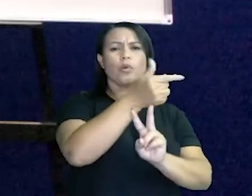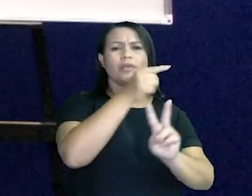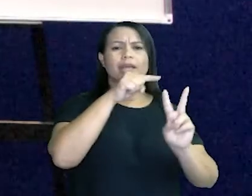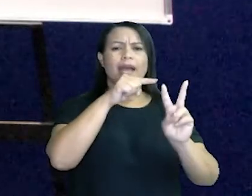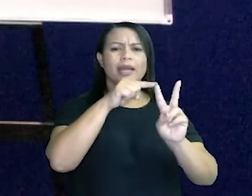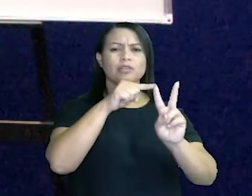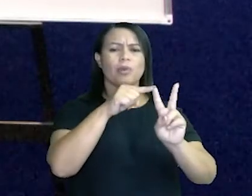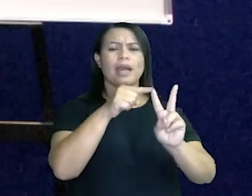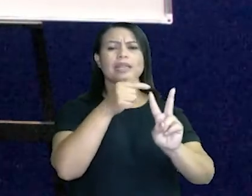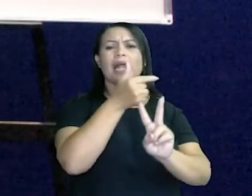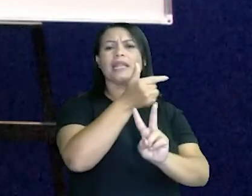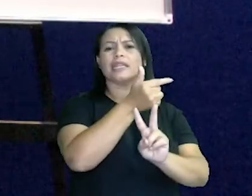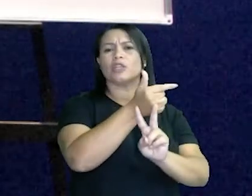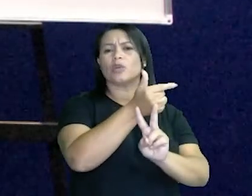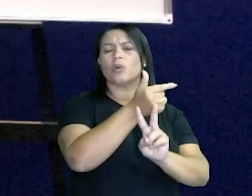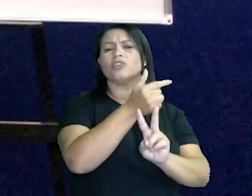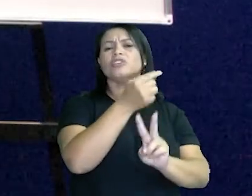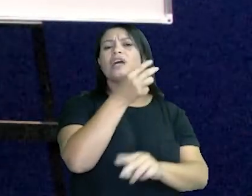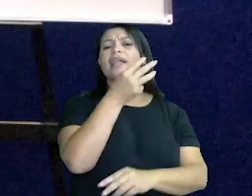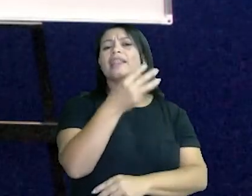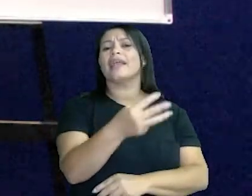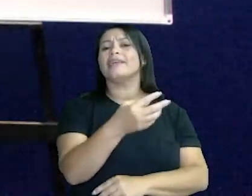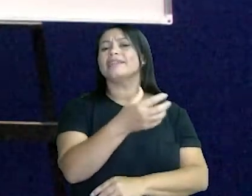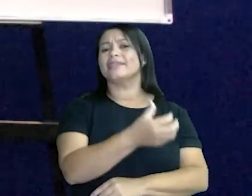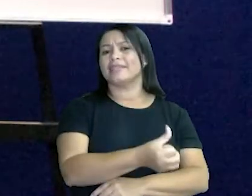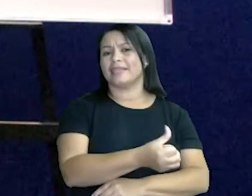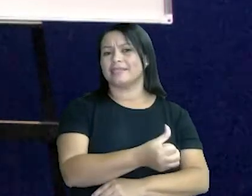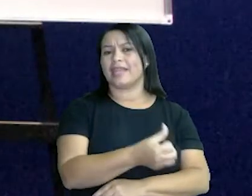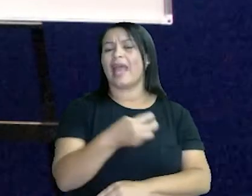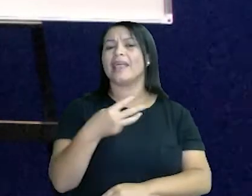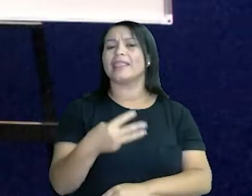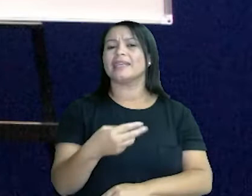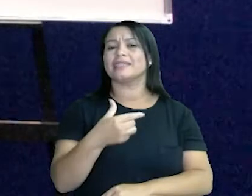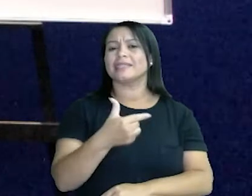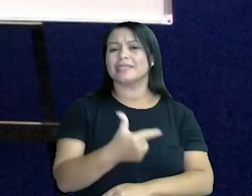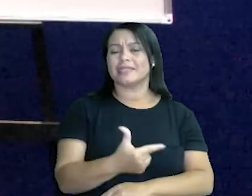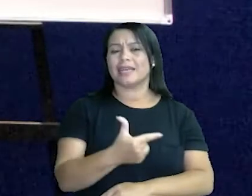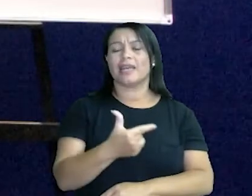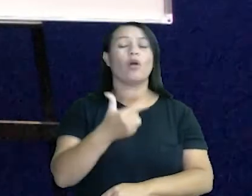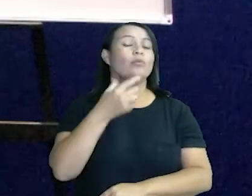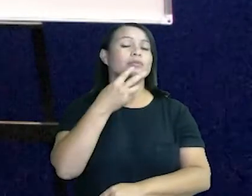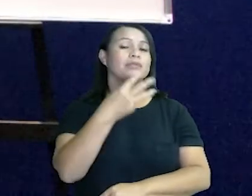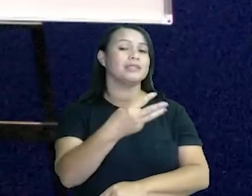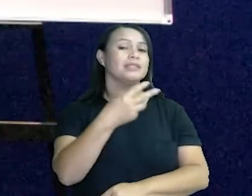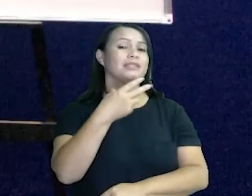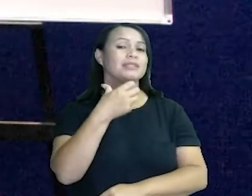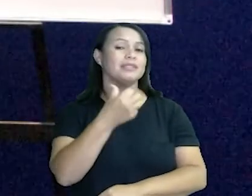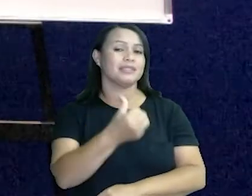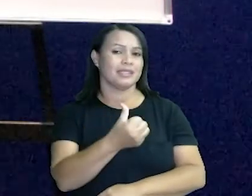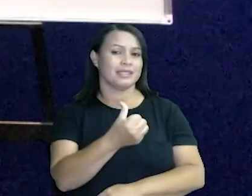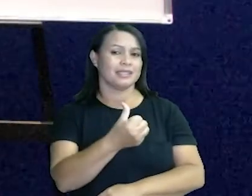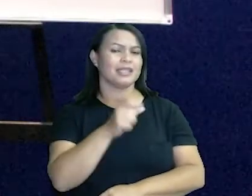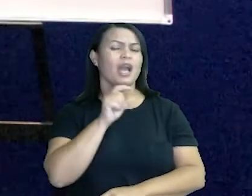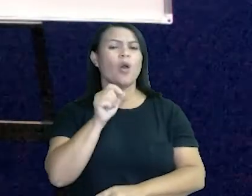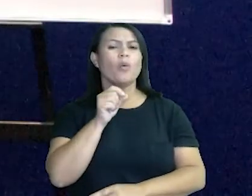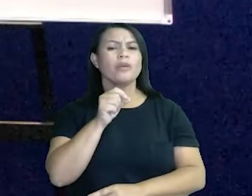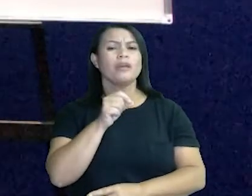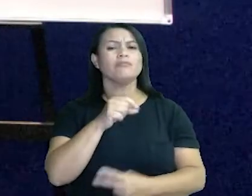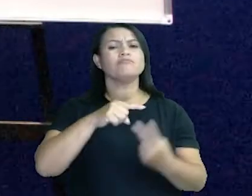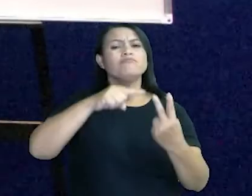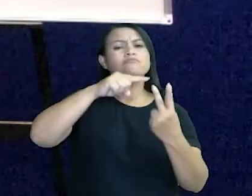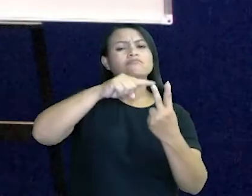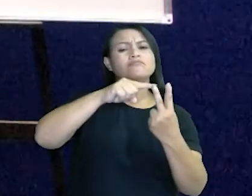quadrada de 36 Ah tá então esse aqui é o que